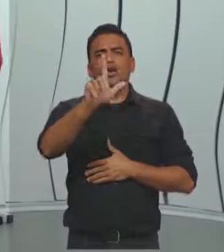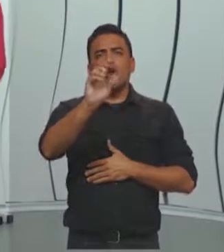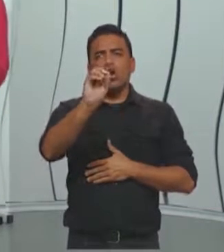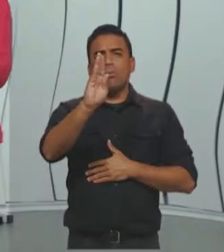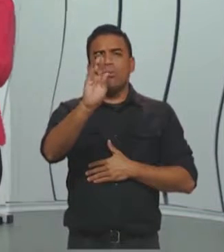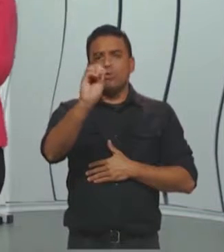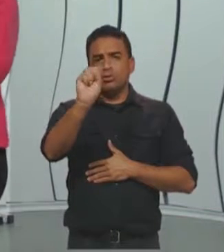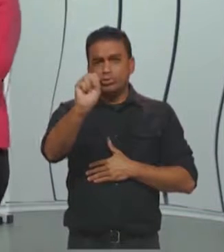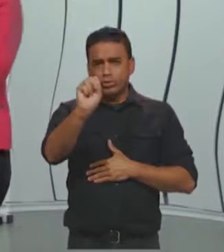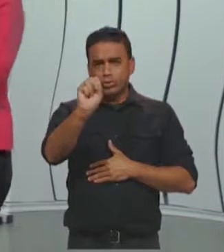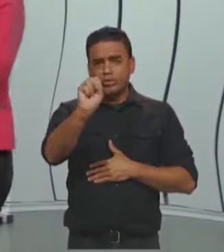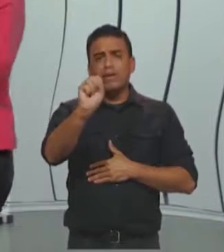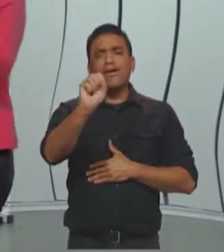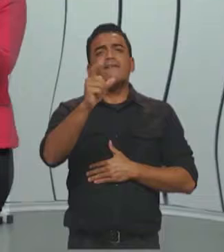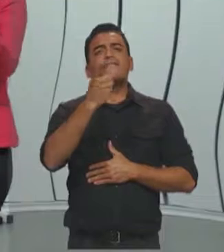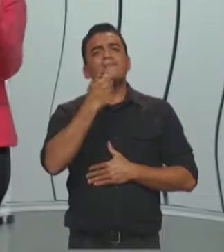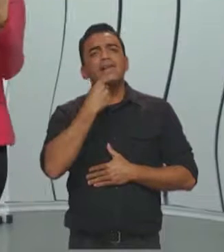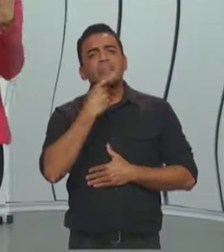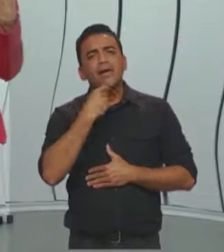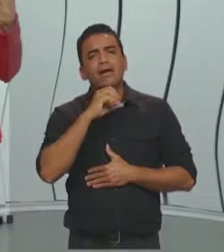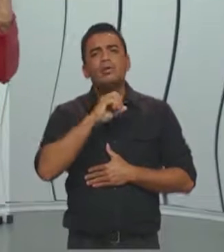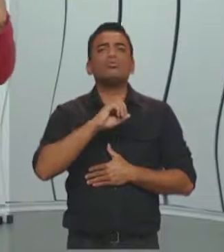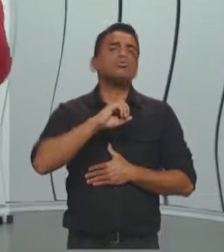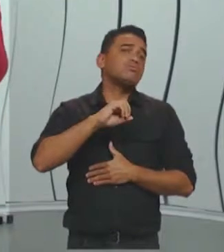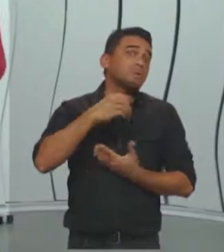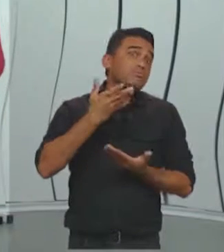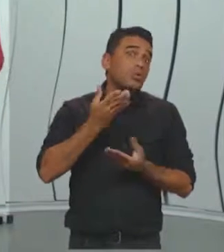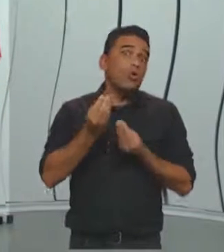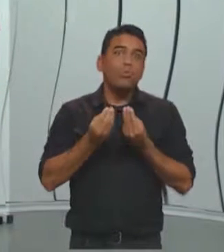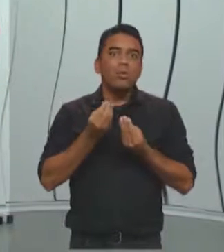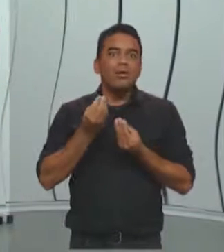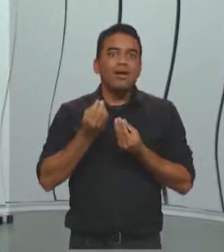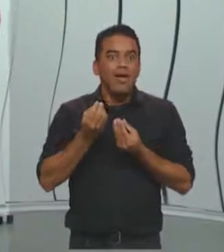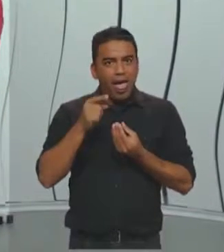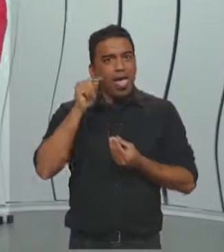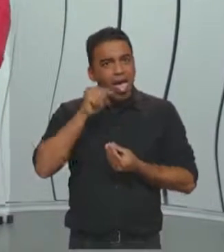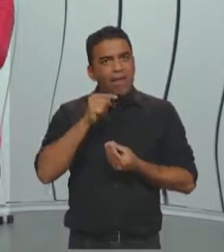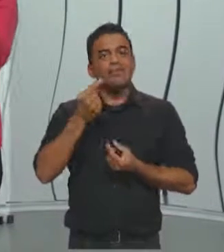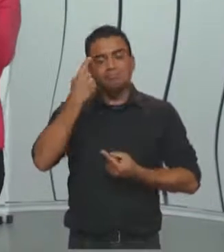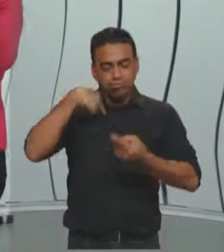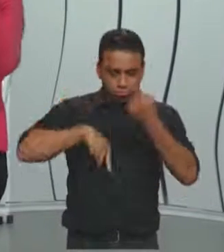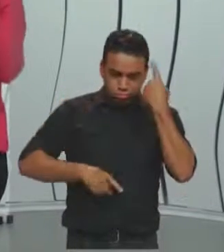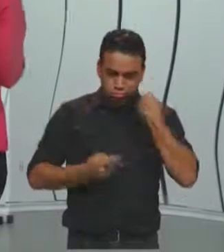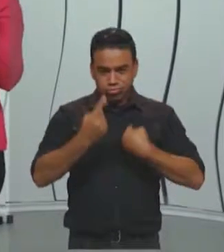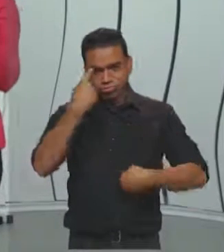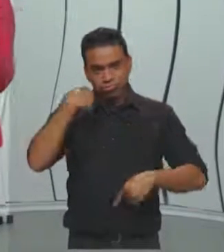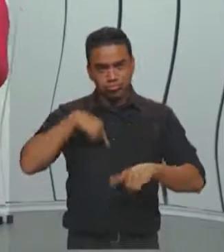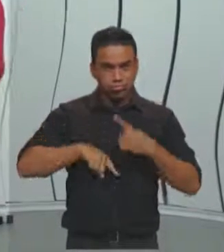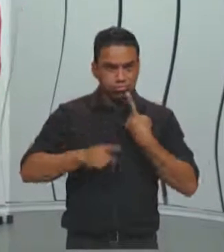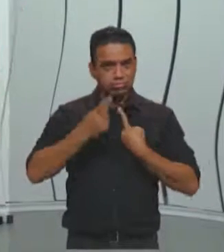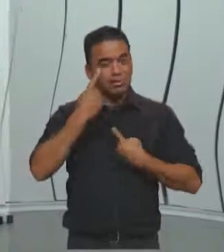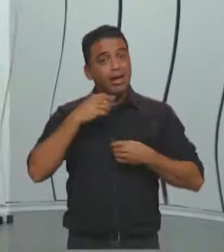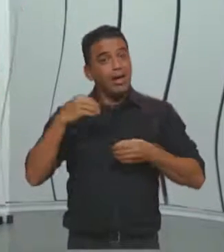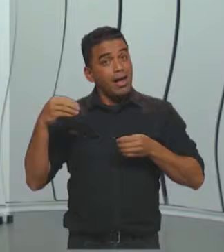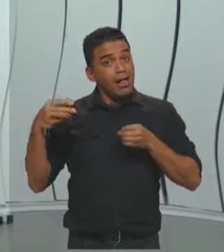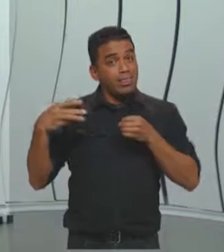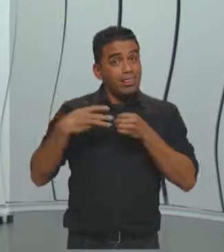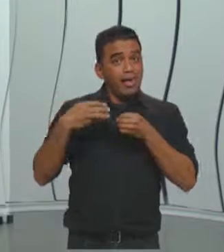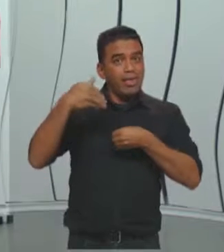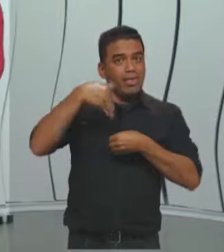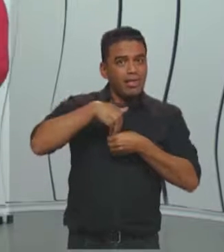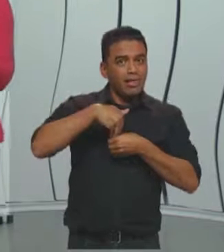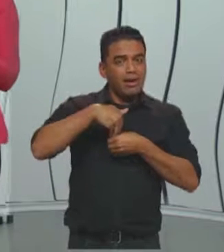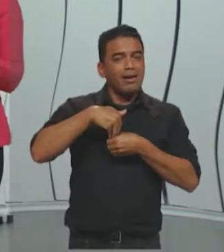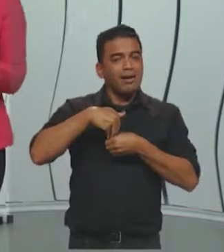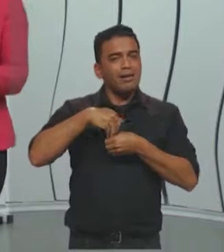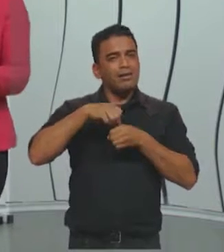hemácias, elas exercem o papel de transporte. Ela que leva os nutrientes até a célula. Mas